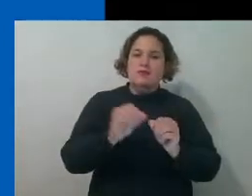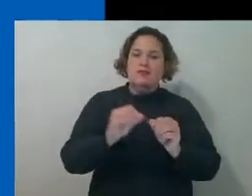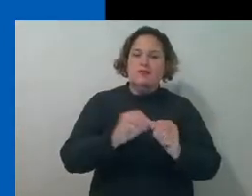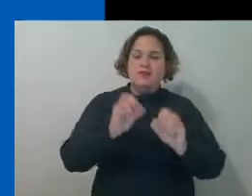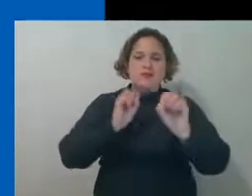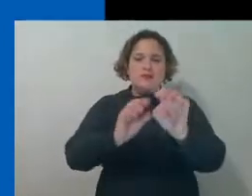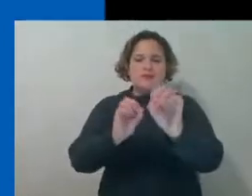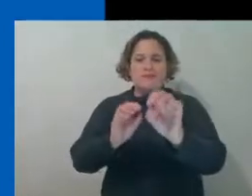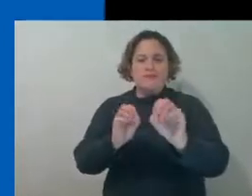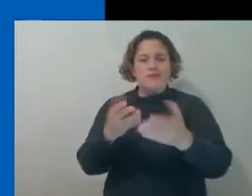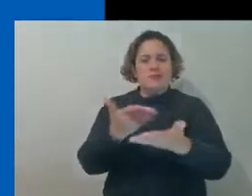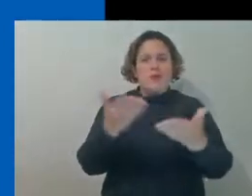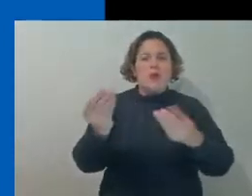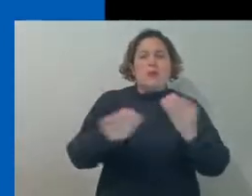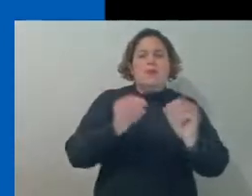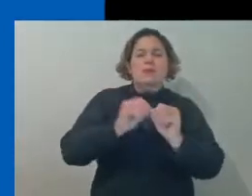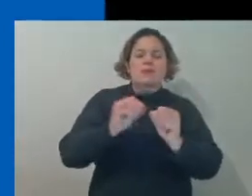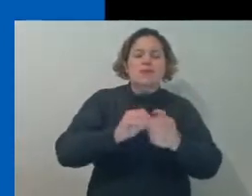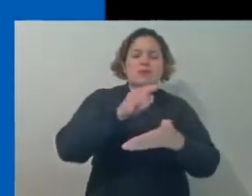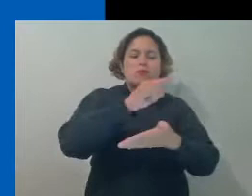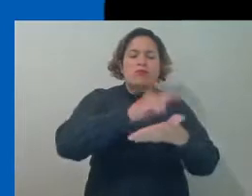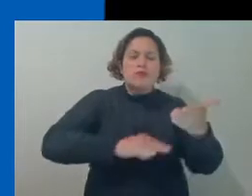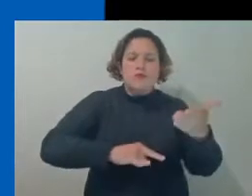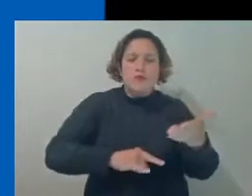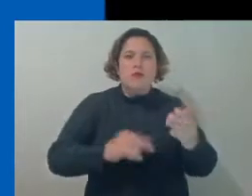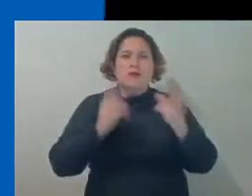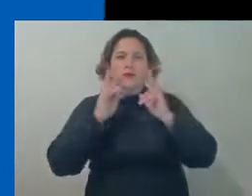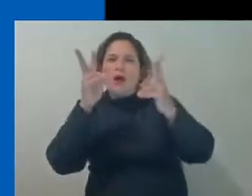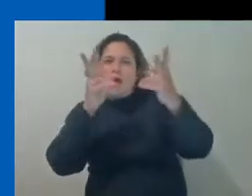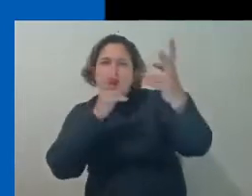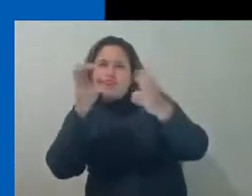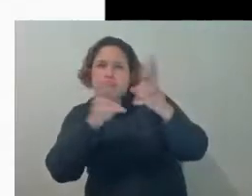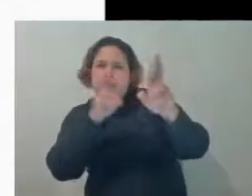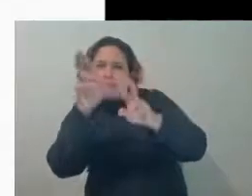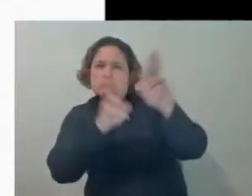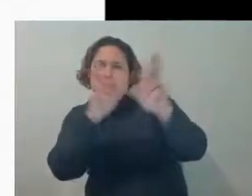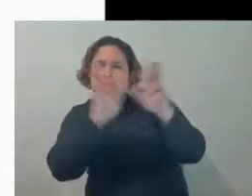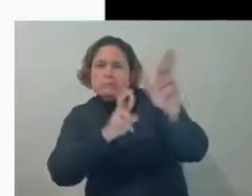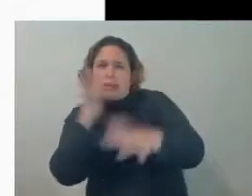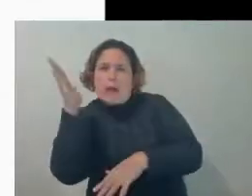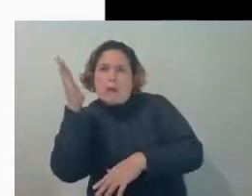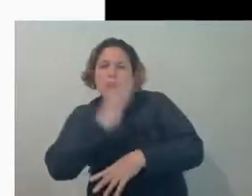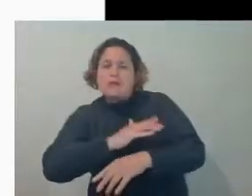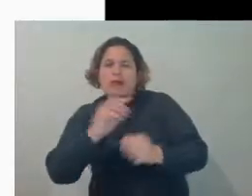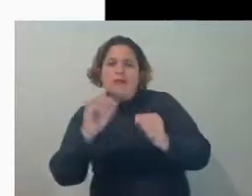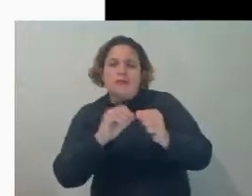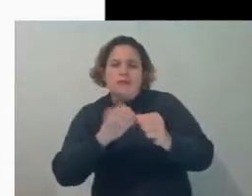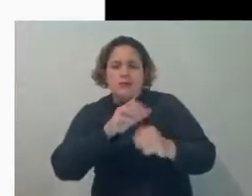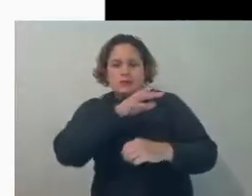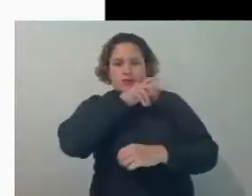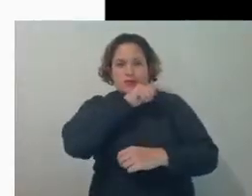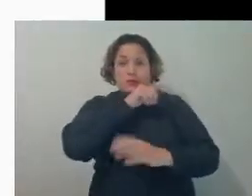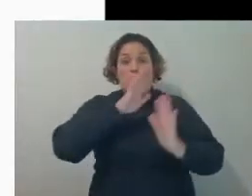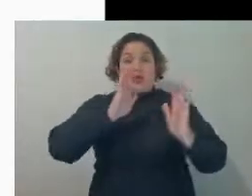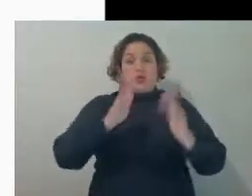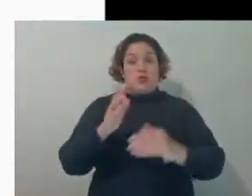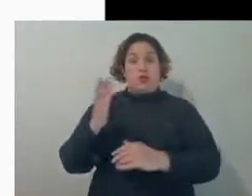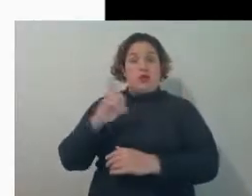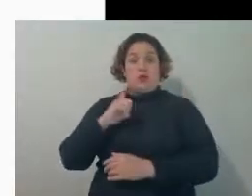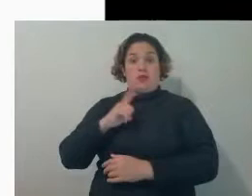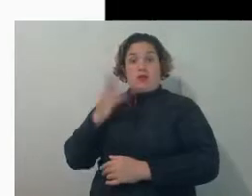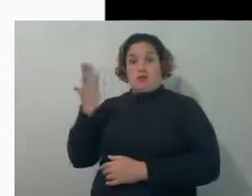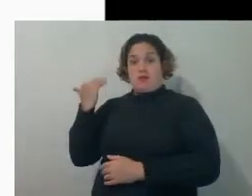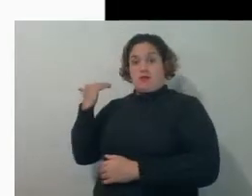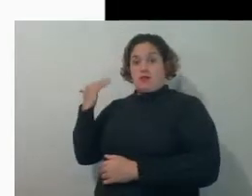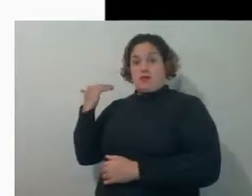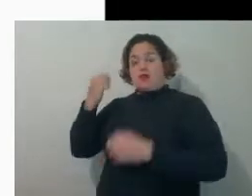para vocês sobre protocolos de identificação de maus tratos aos animais. Eu já falei para vocês um pouquinho